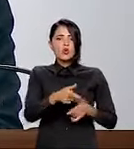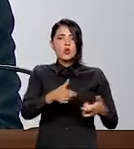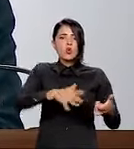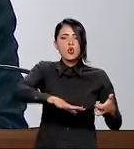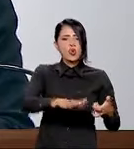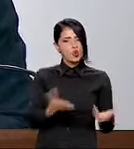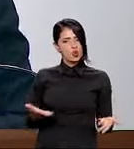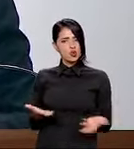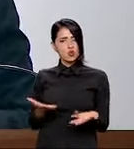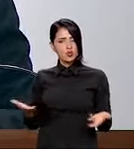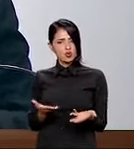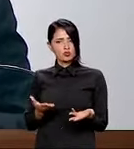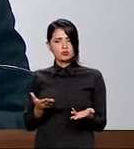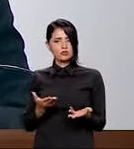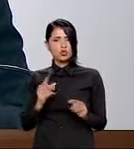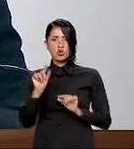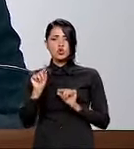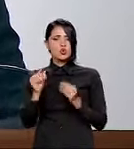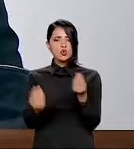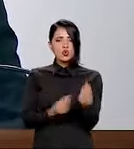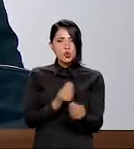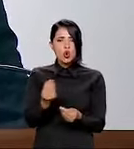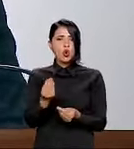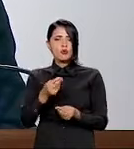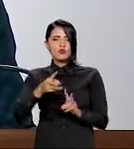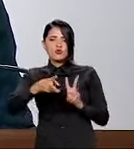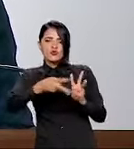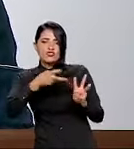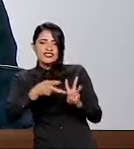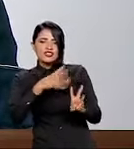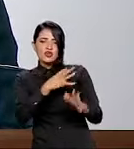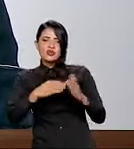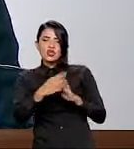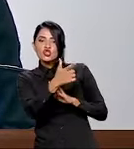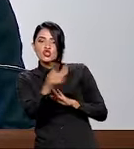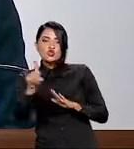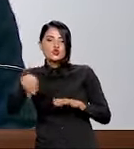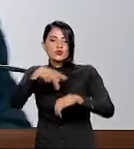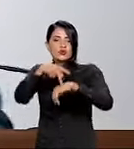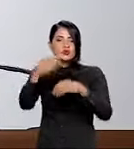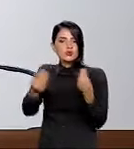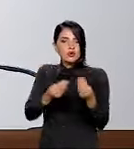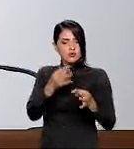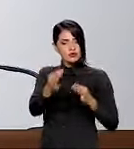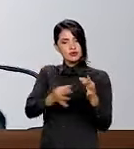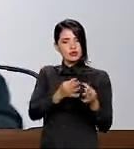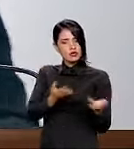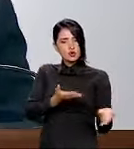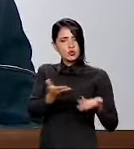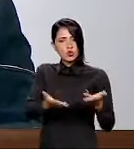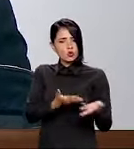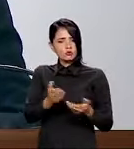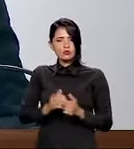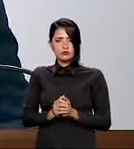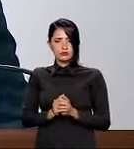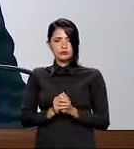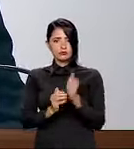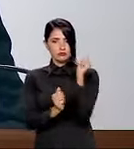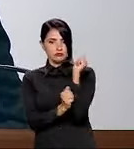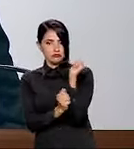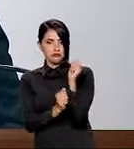hoje. Como é que são tratados os índios na Amazônia de outros países? Como é que é tratado os madeireiros,